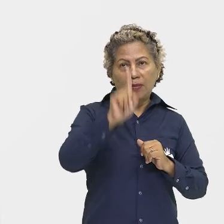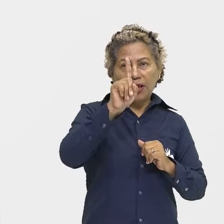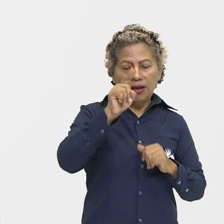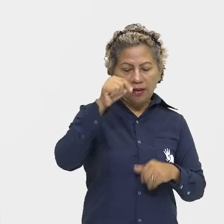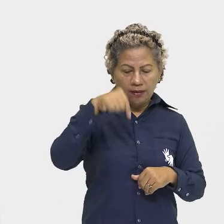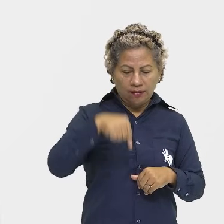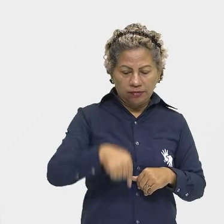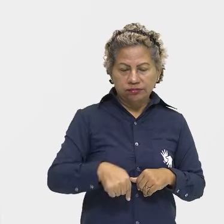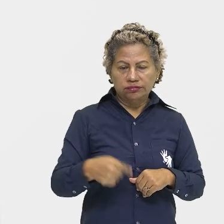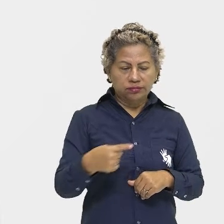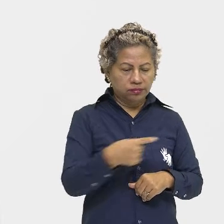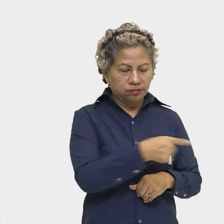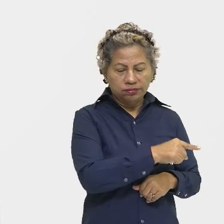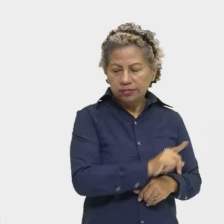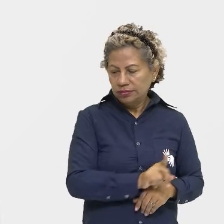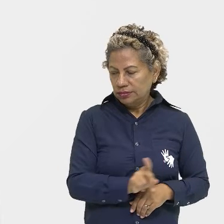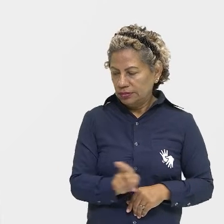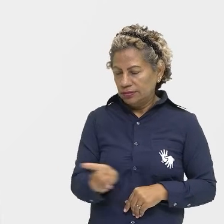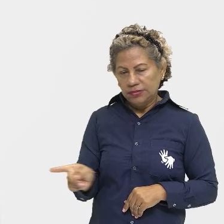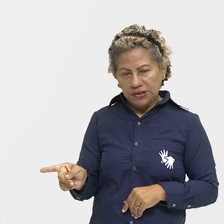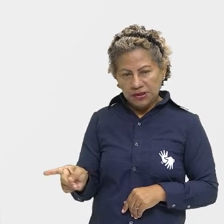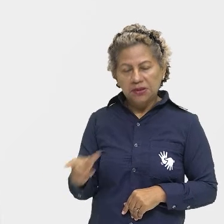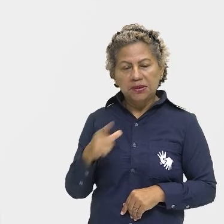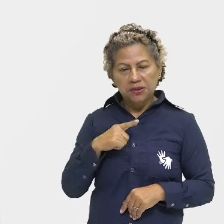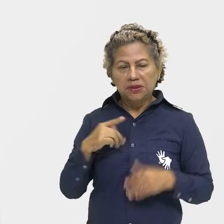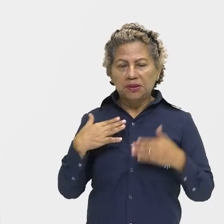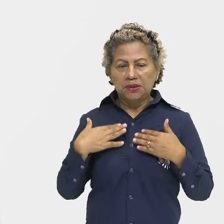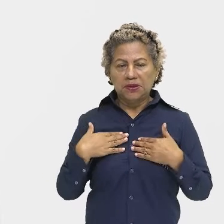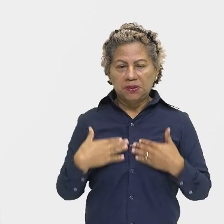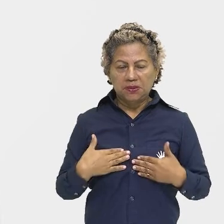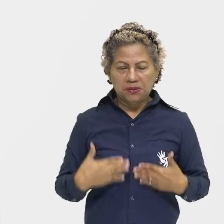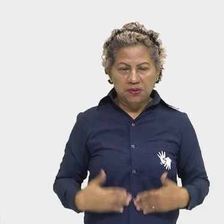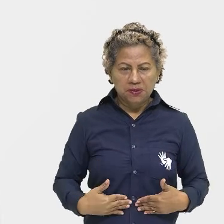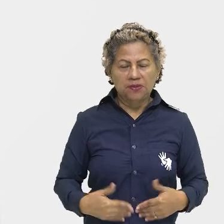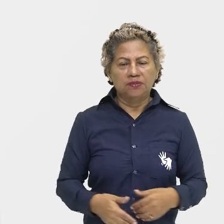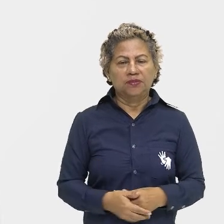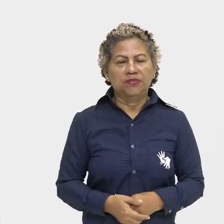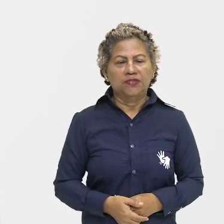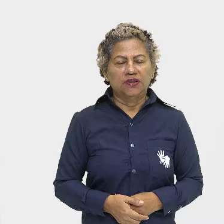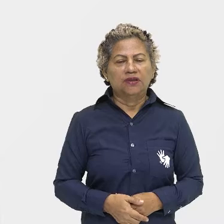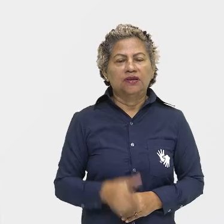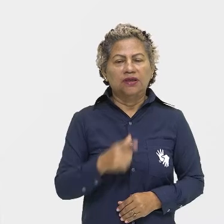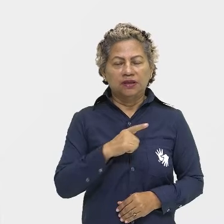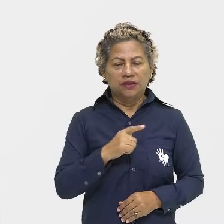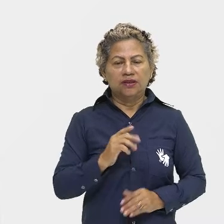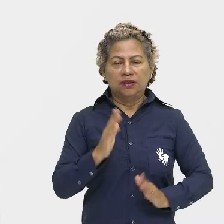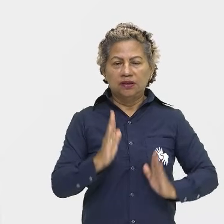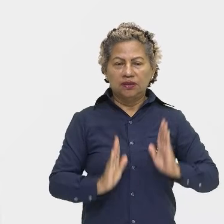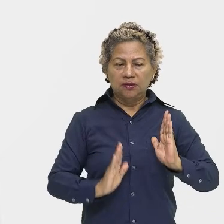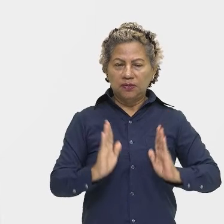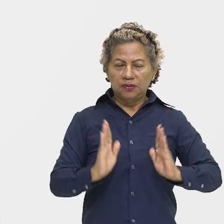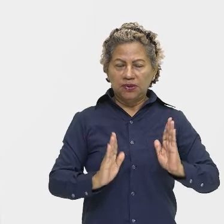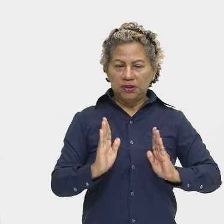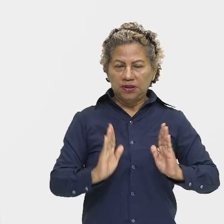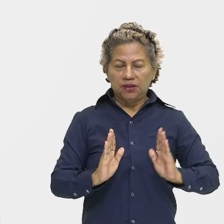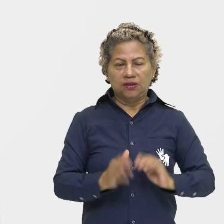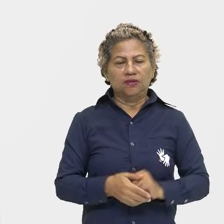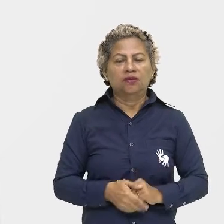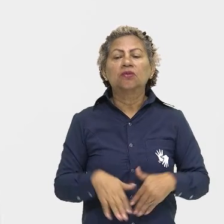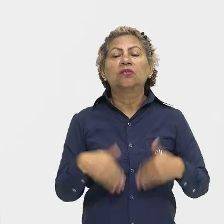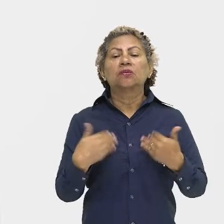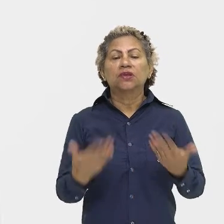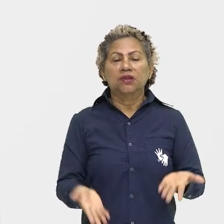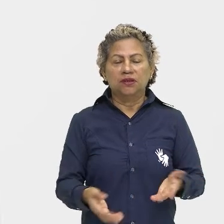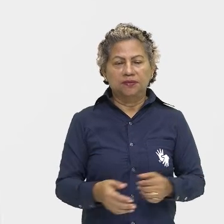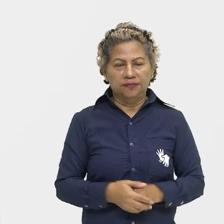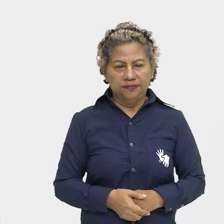Nós vimos os vários planos que existem no nosso corpo. Tem os níveis também que ele pode acontecer. Quais são os